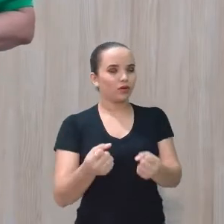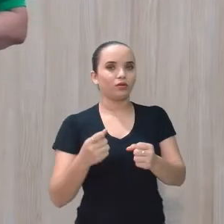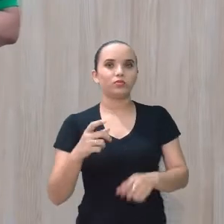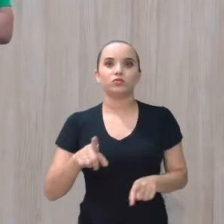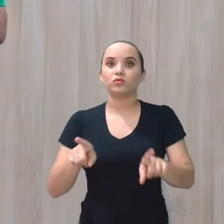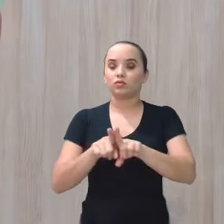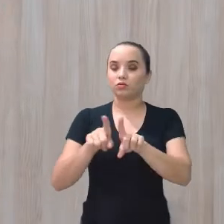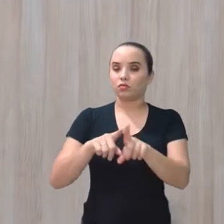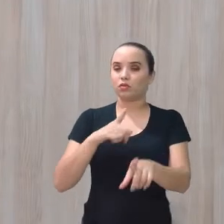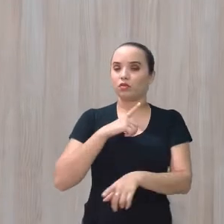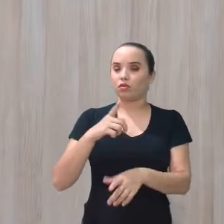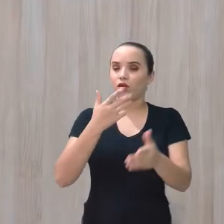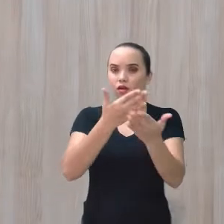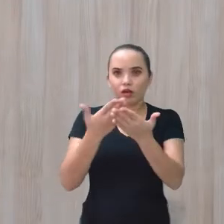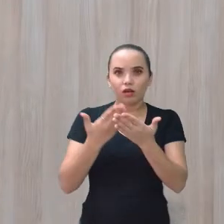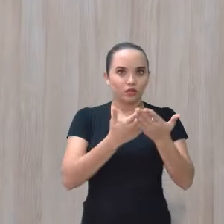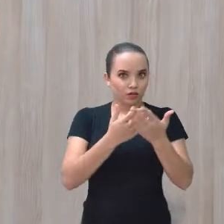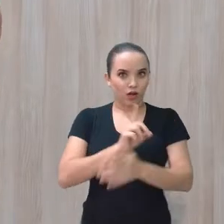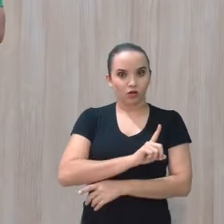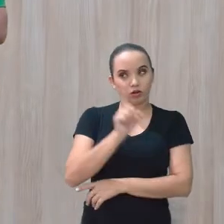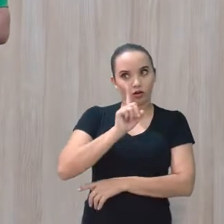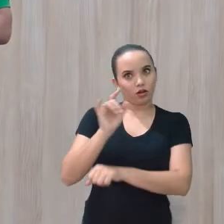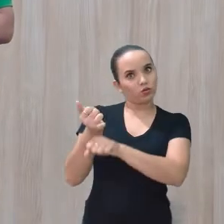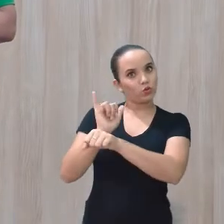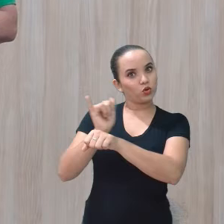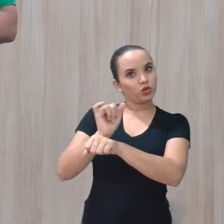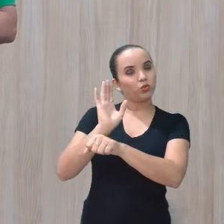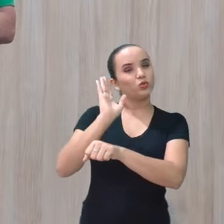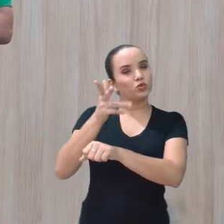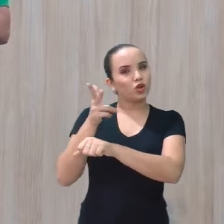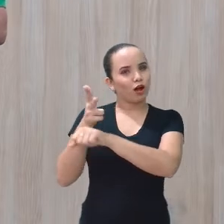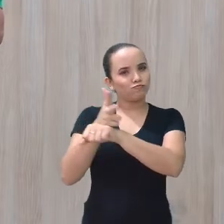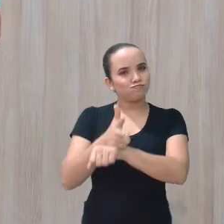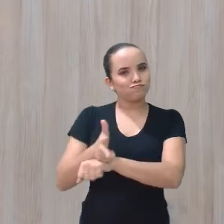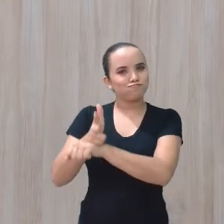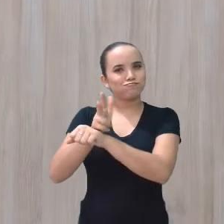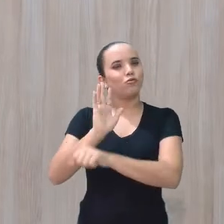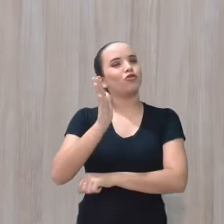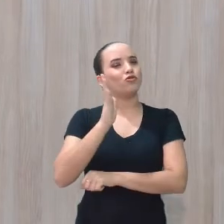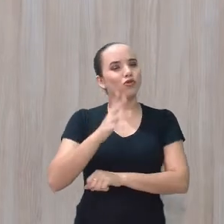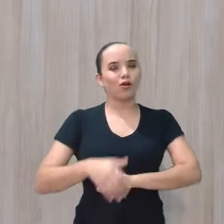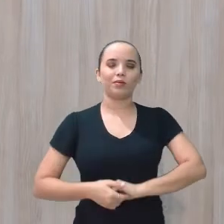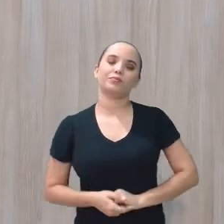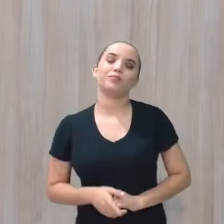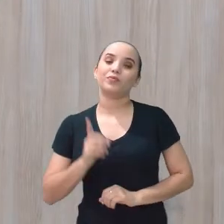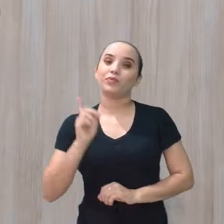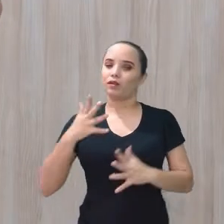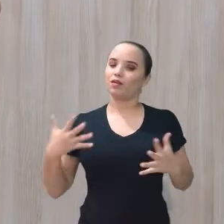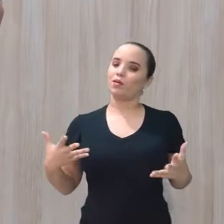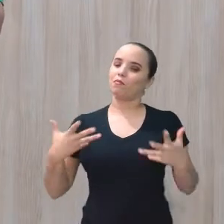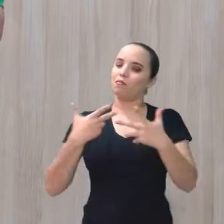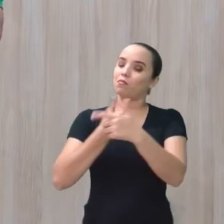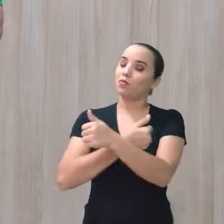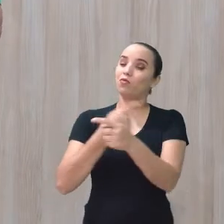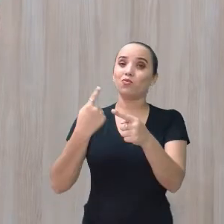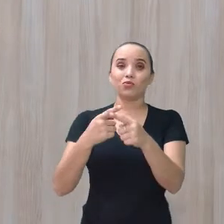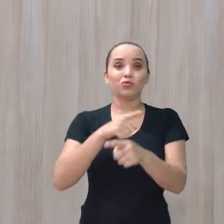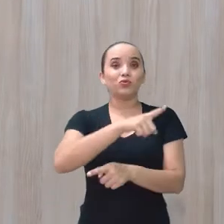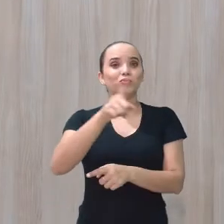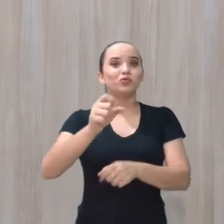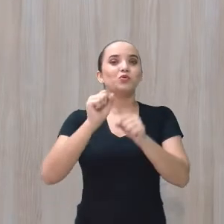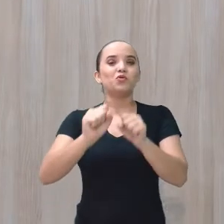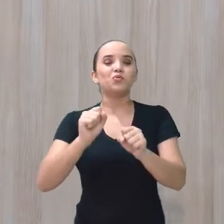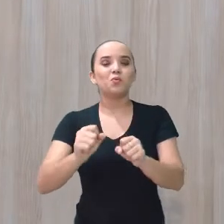que ficam gravadas lá no canal do YouTube. E essas aulas é maravilhoso porque vocês podem ter acesso